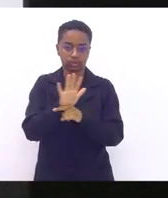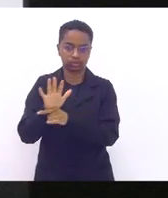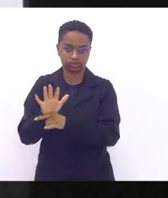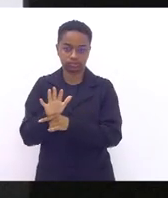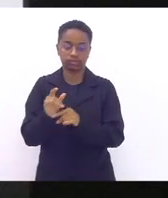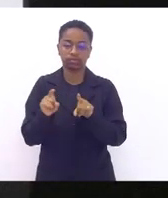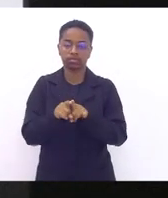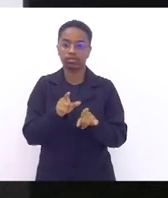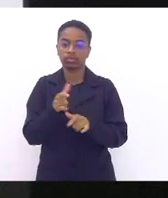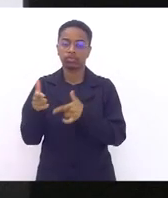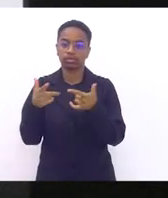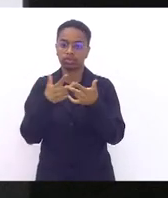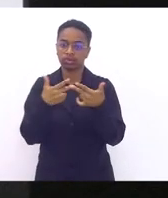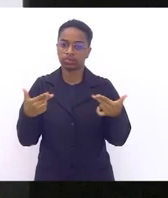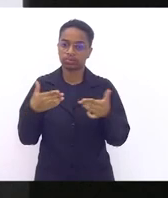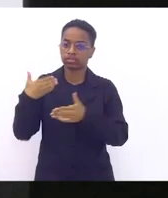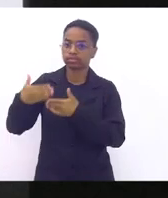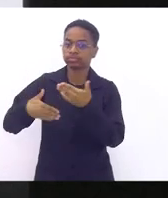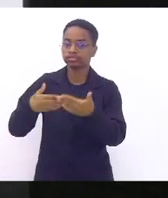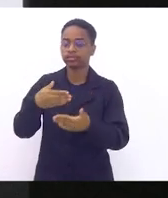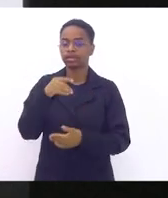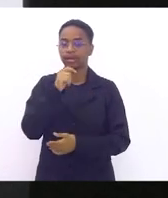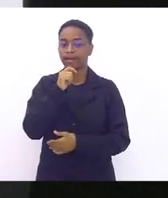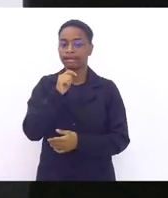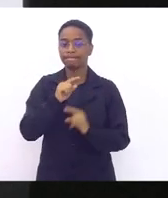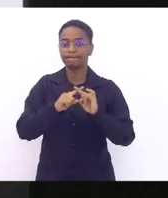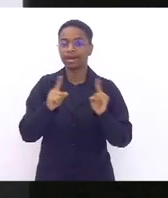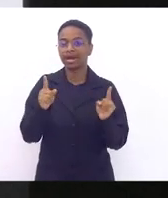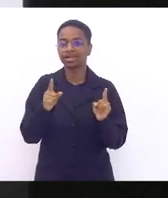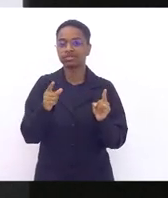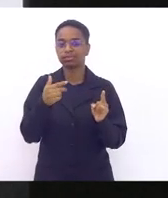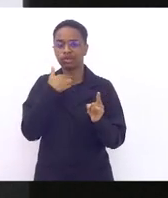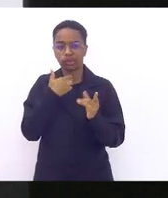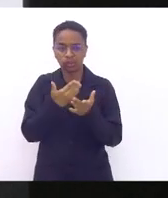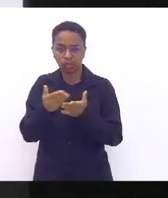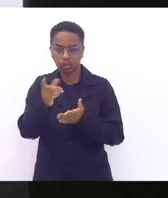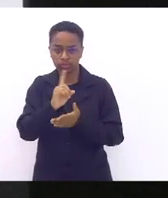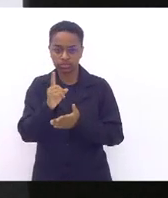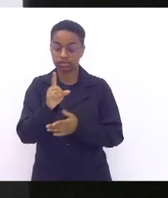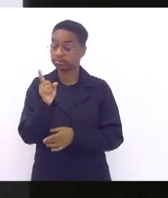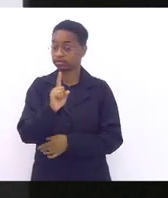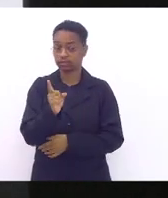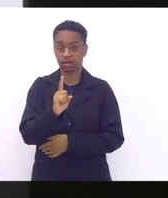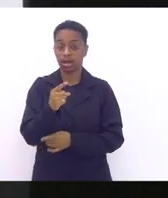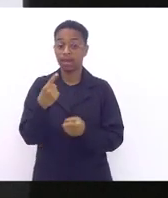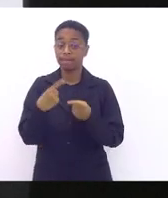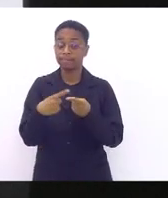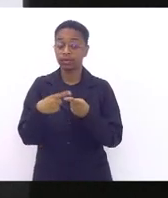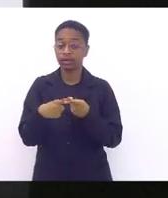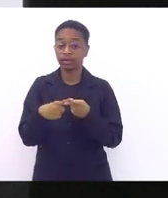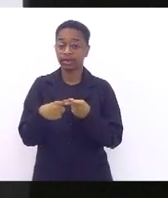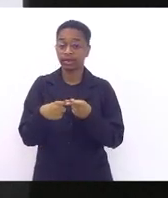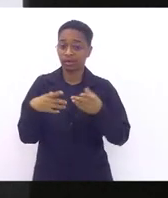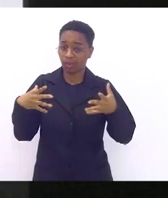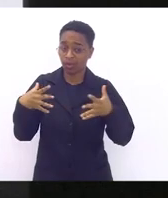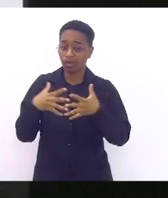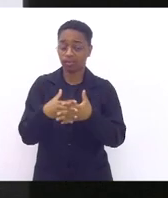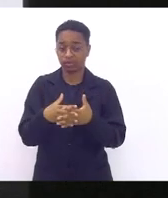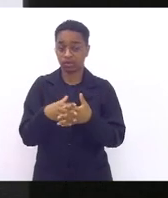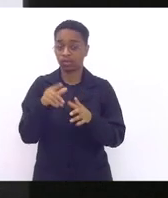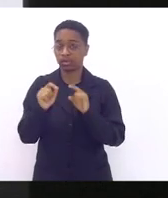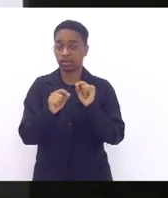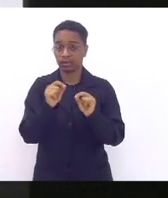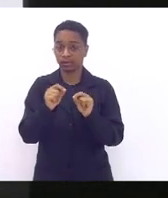uma outra coisa que está em andamento, mas está em andamento não é porque não começou, ela está em andamento porque ela é extremamente complexa, que